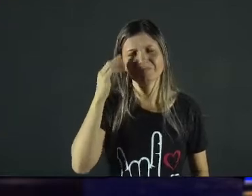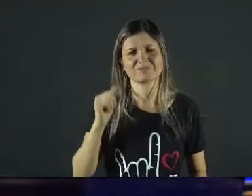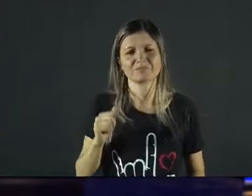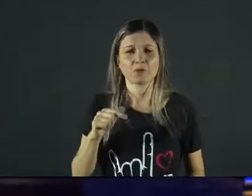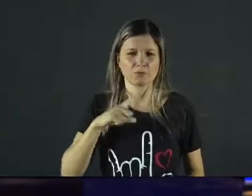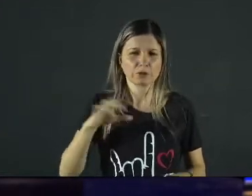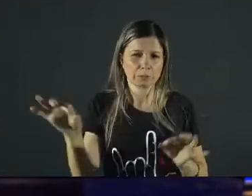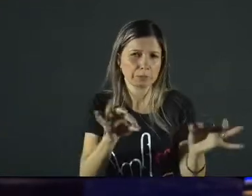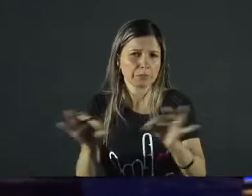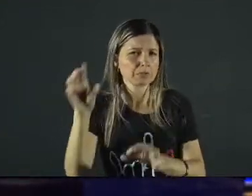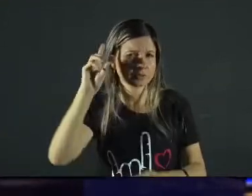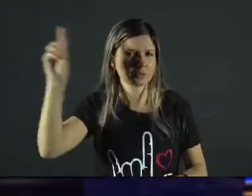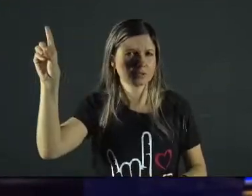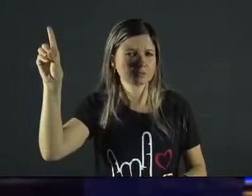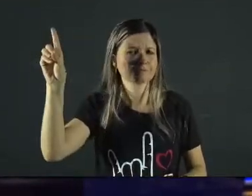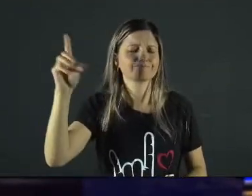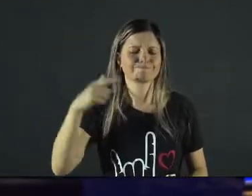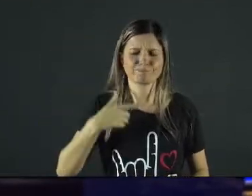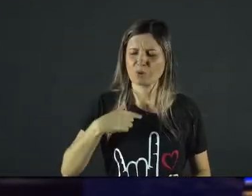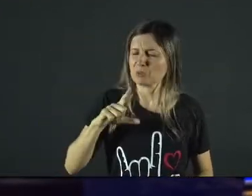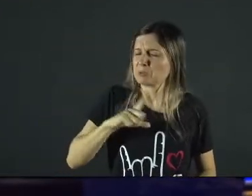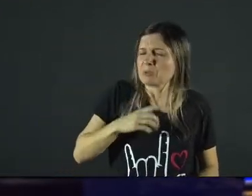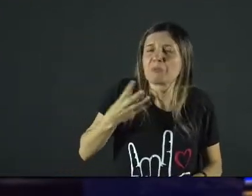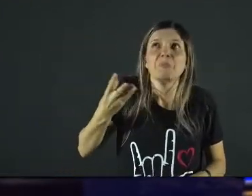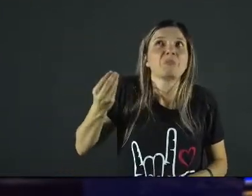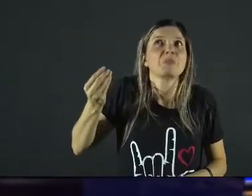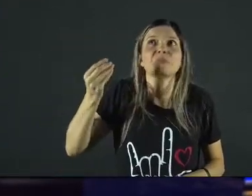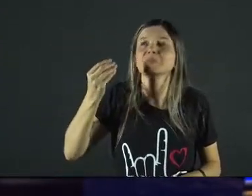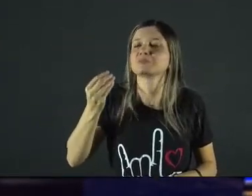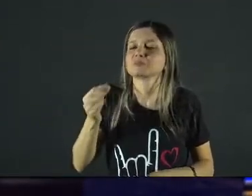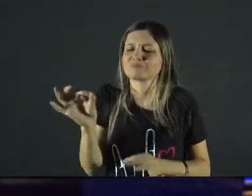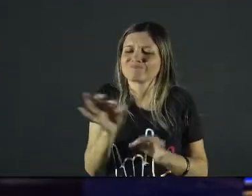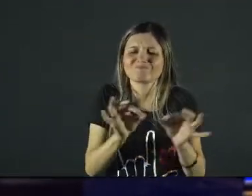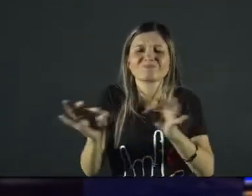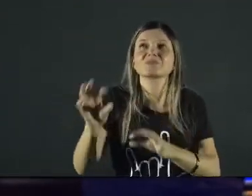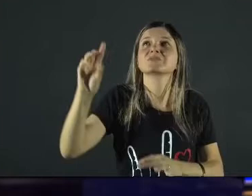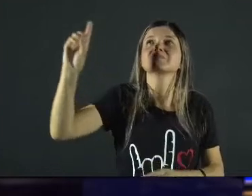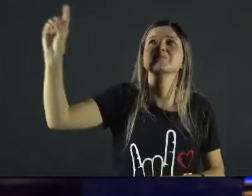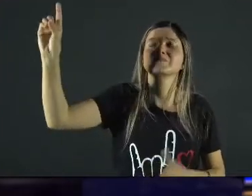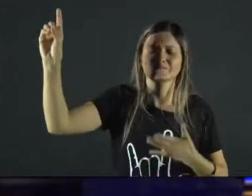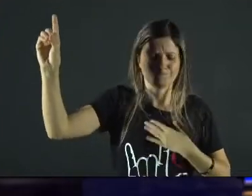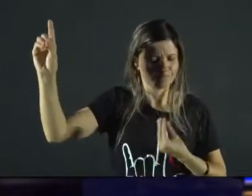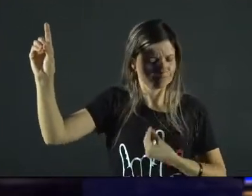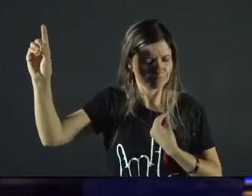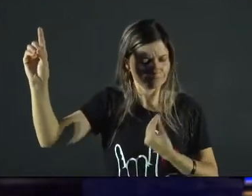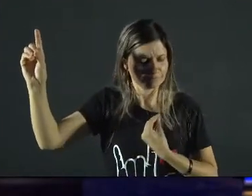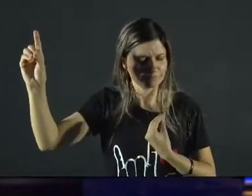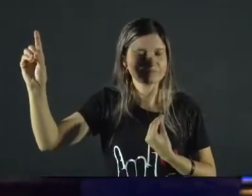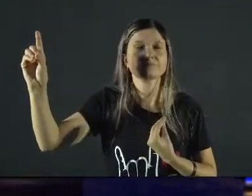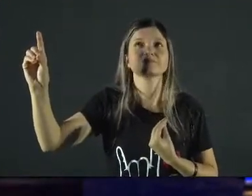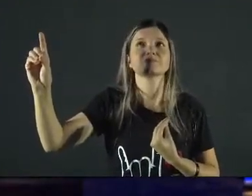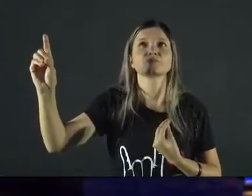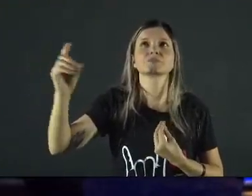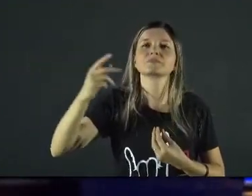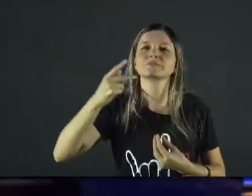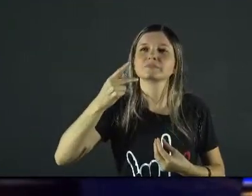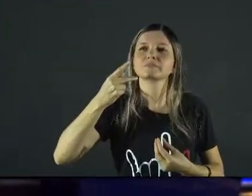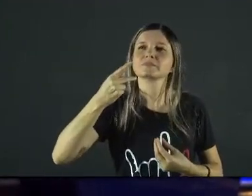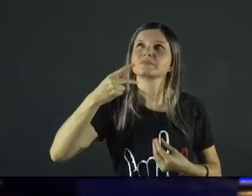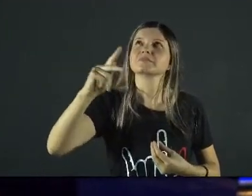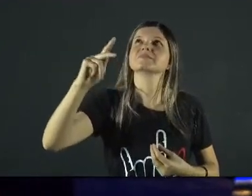tua vida, não tem? Eu também tenho. Eu também tenho planos de Deus. E a palavra diz